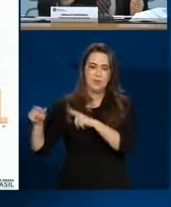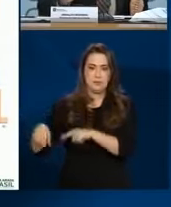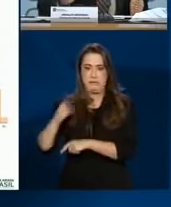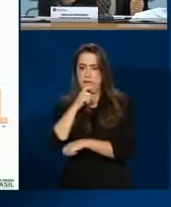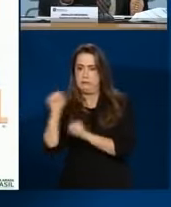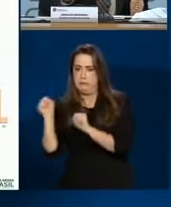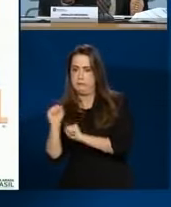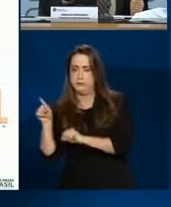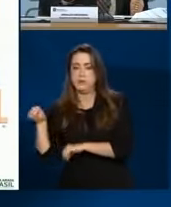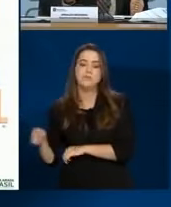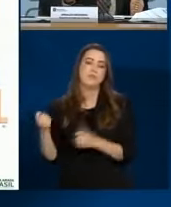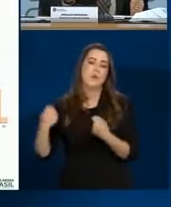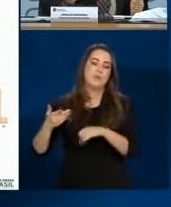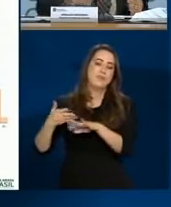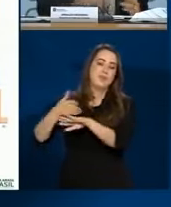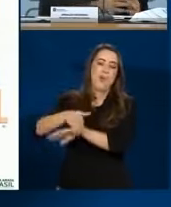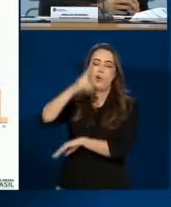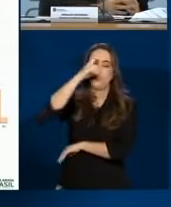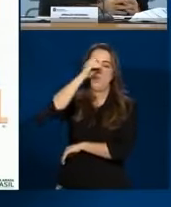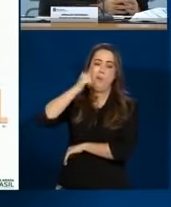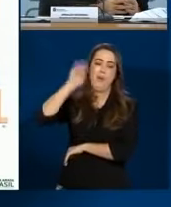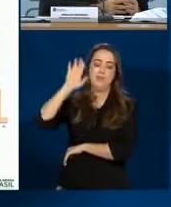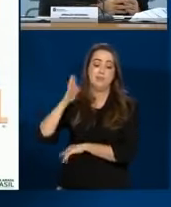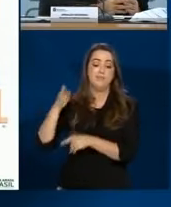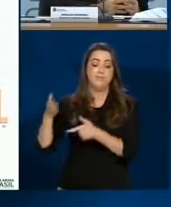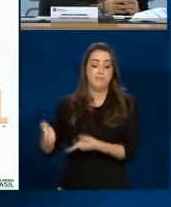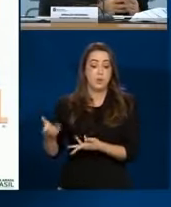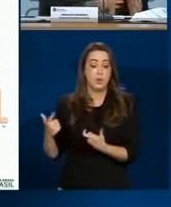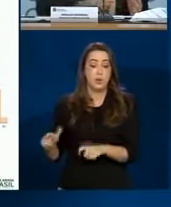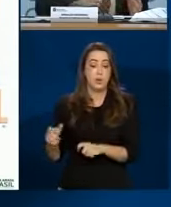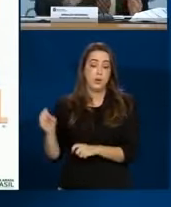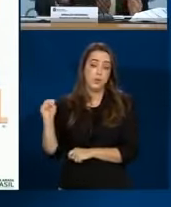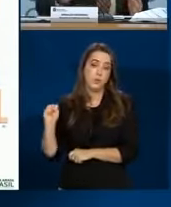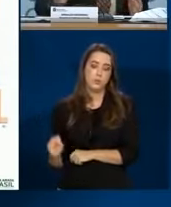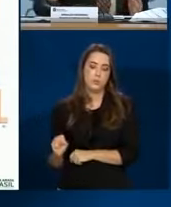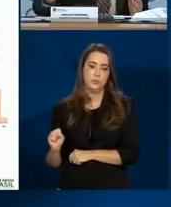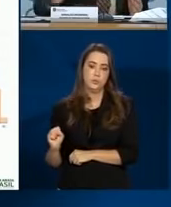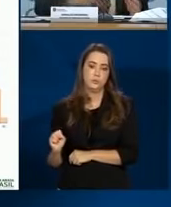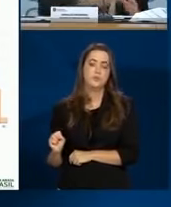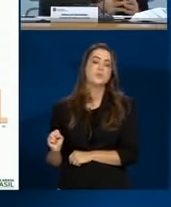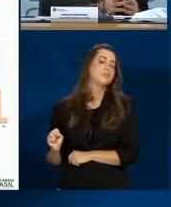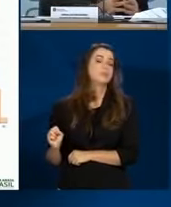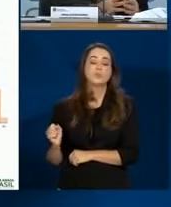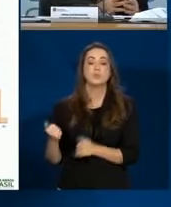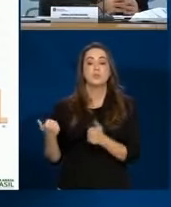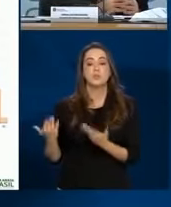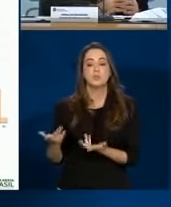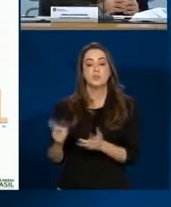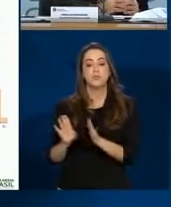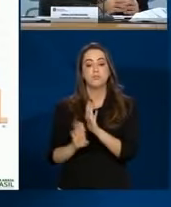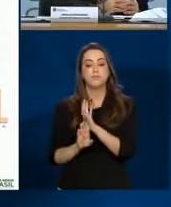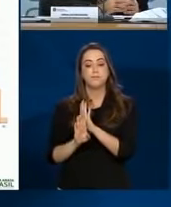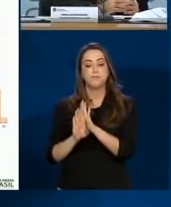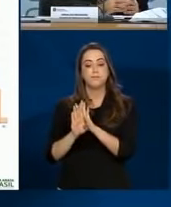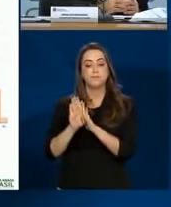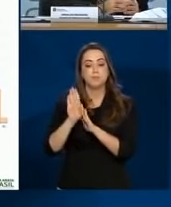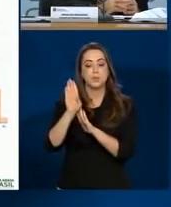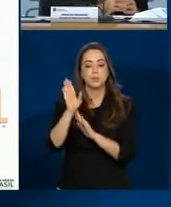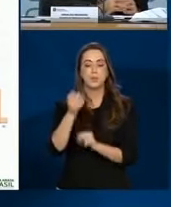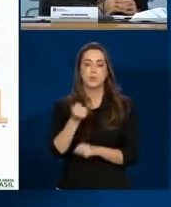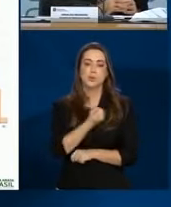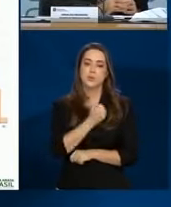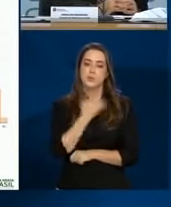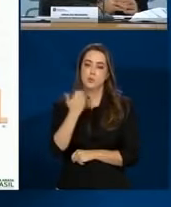hospitalizações muito maior na região sul, e, consequentemente, um aumento com relação aos